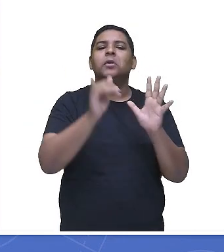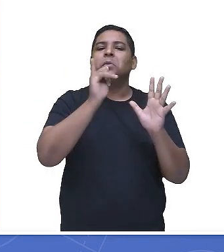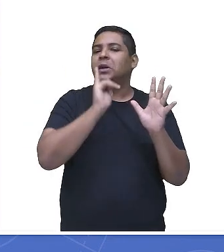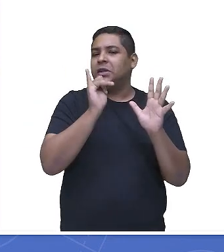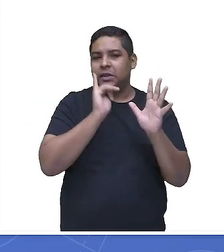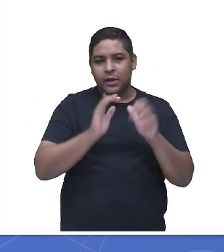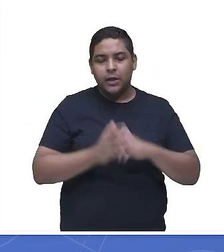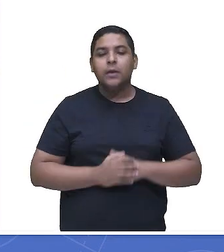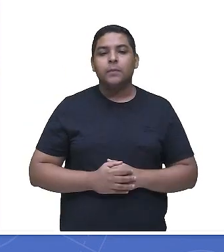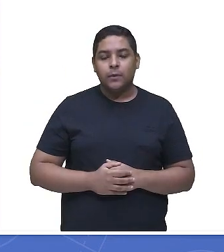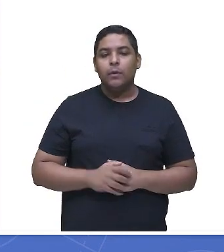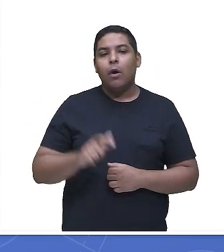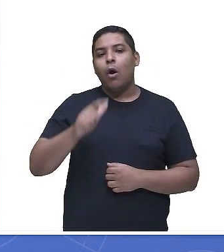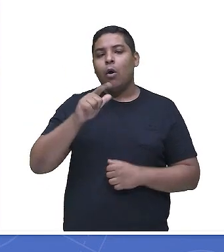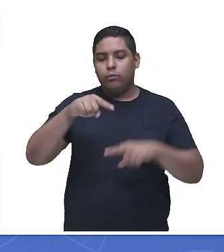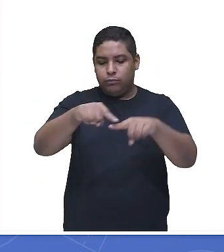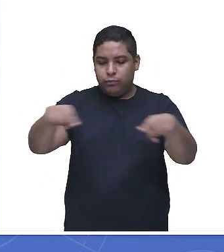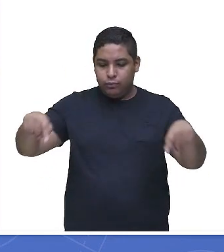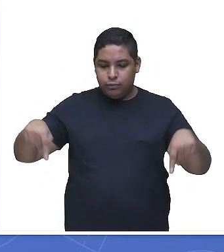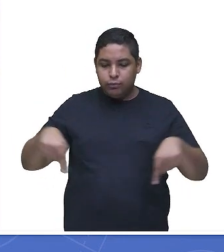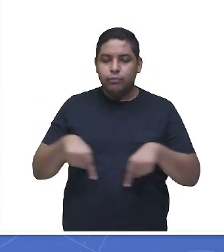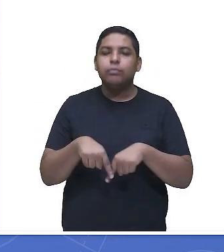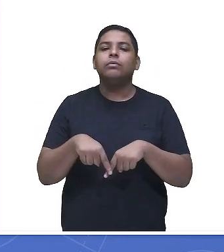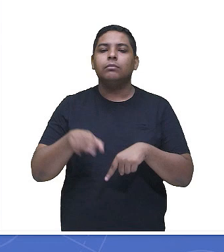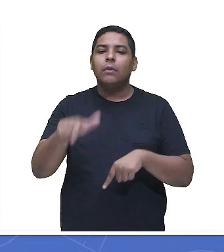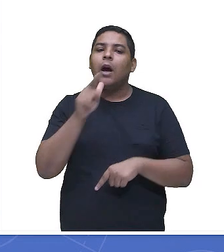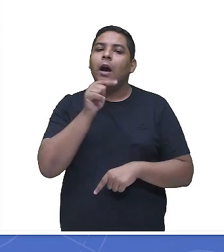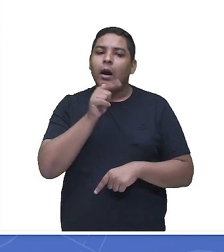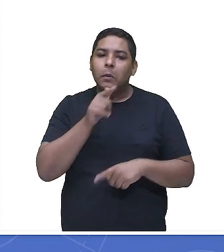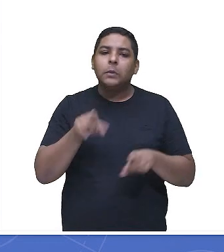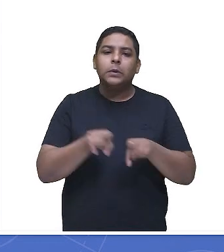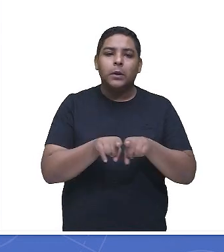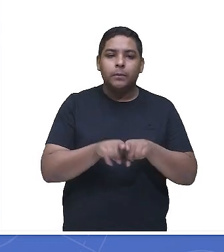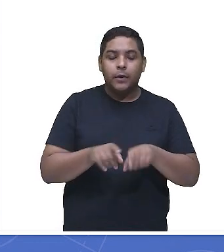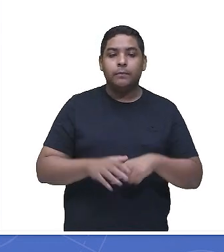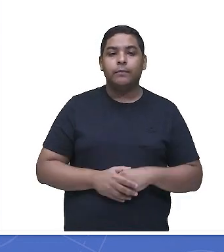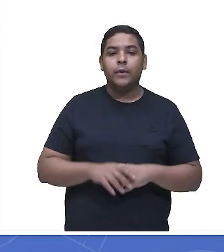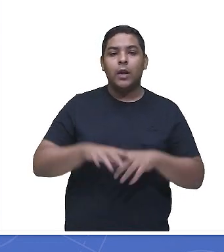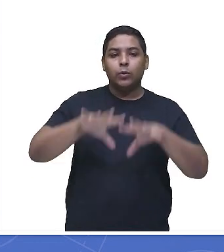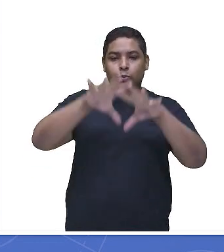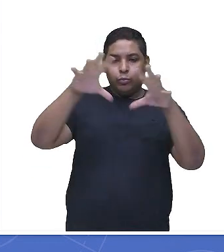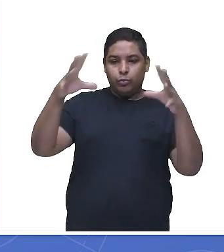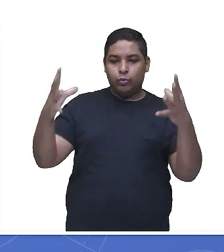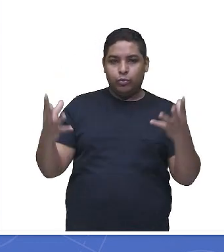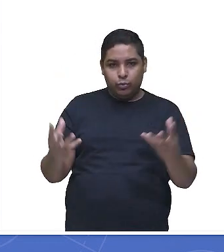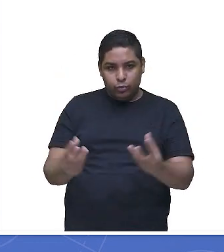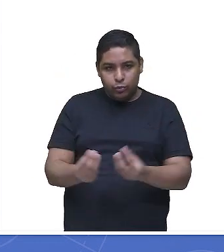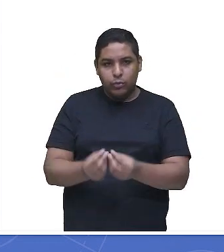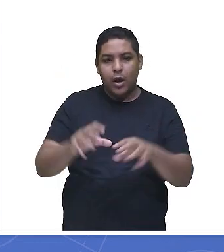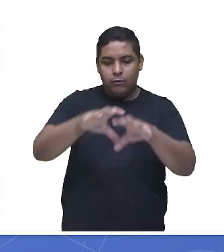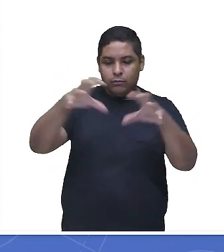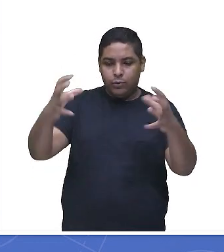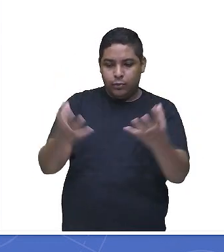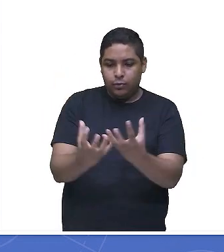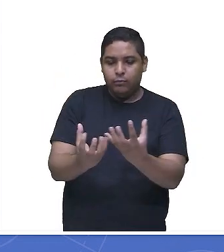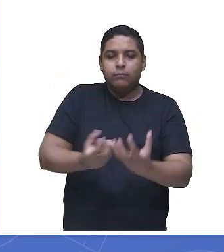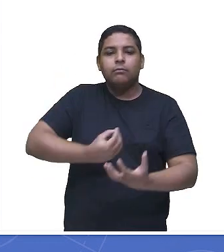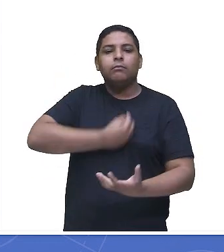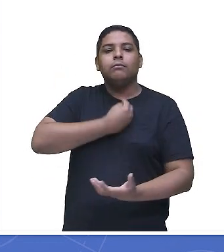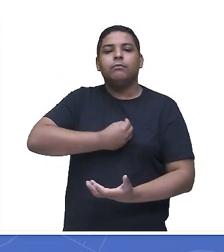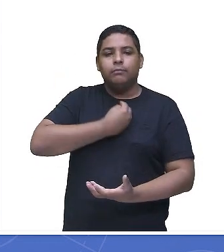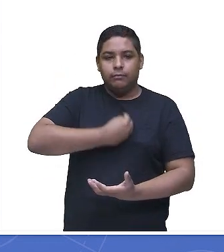lago, enfim. E o conjunto de todos os ecossistemas se chama biosfera.